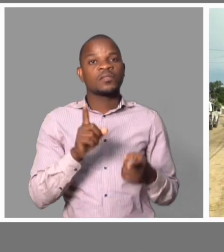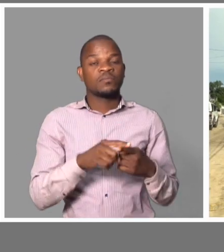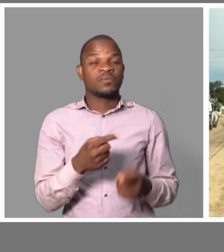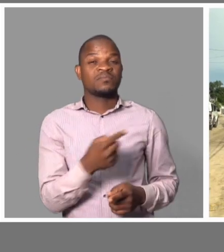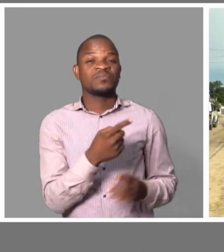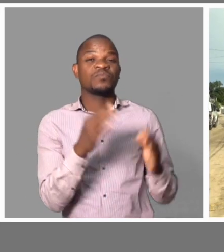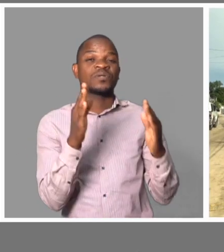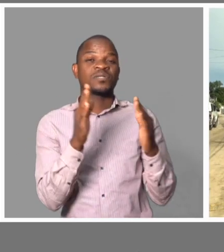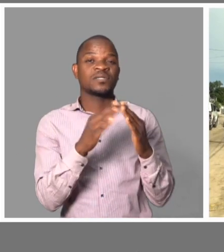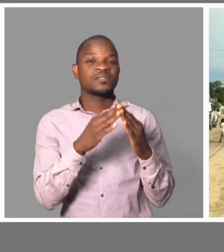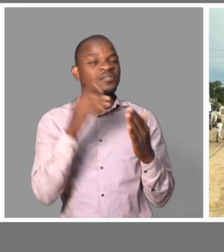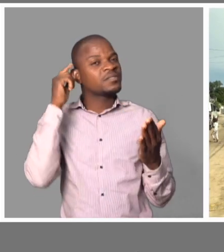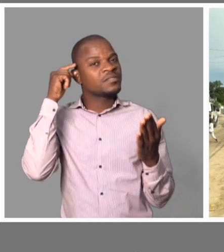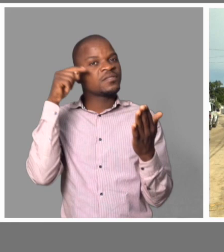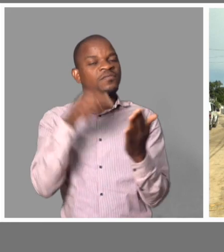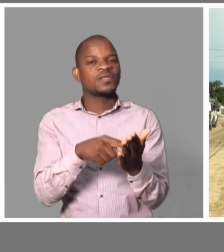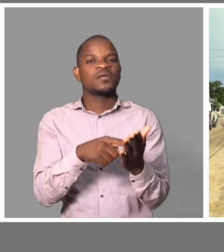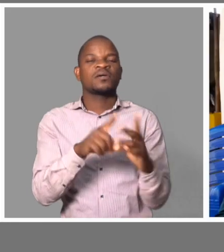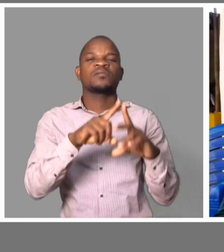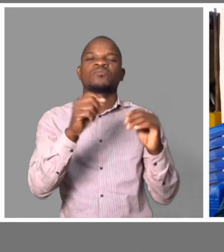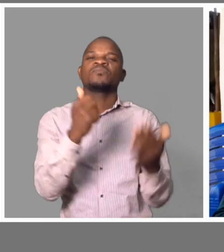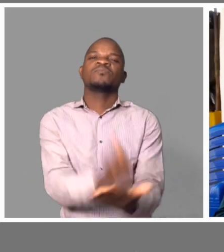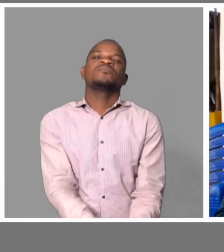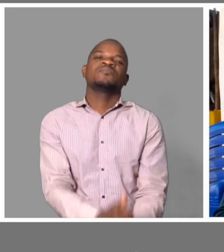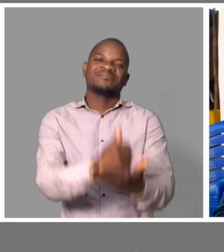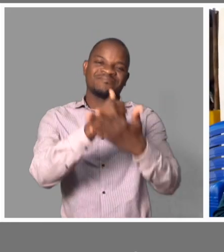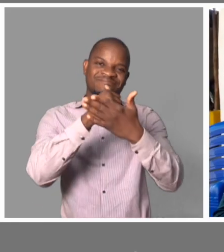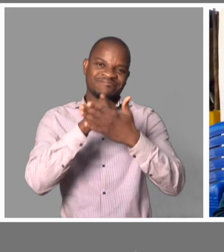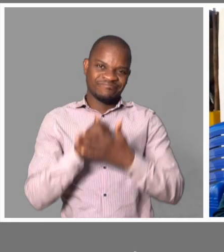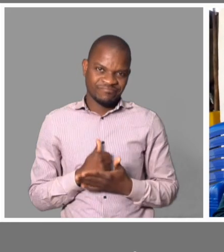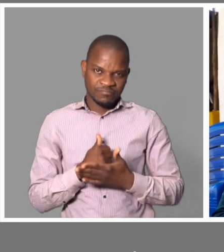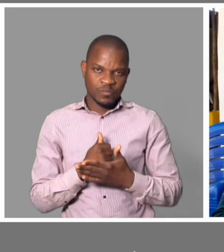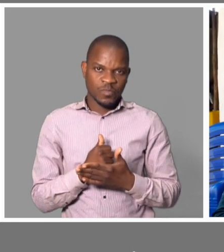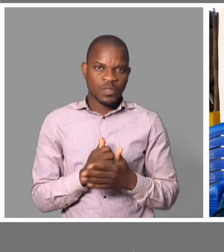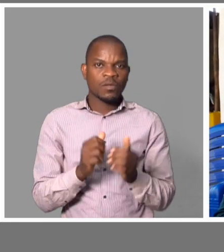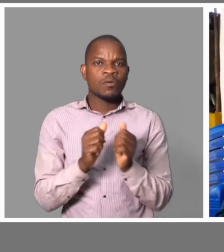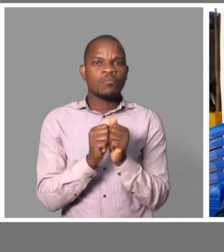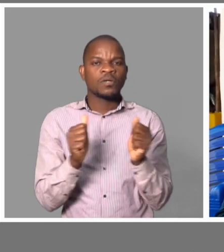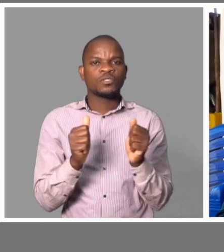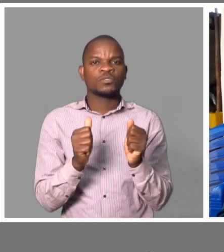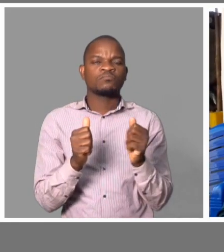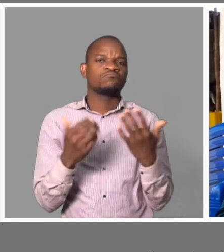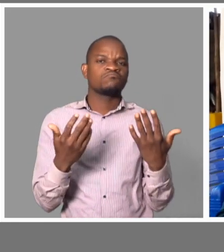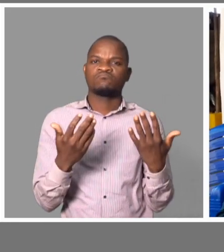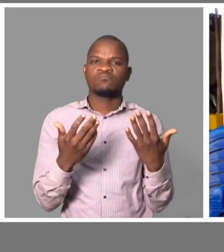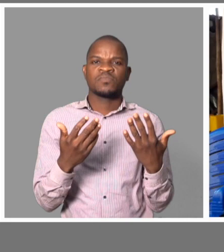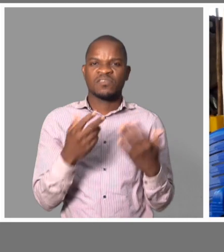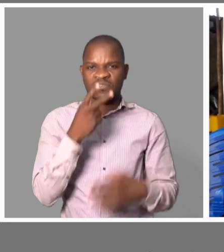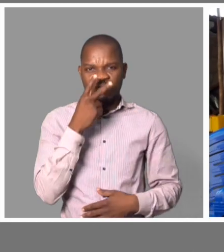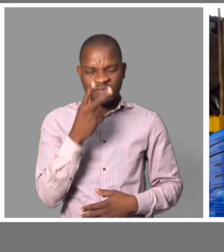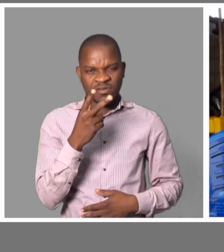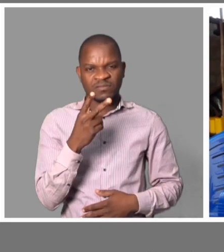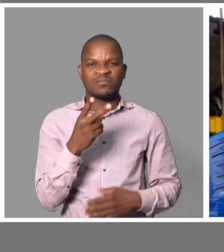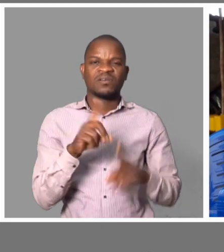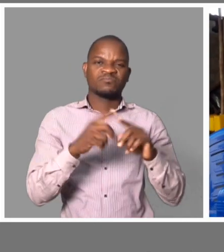As casas, para mim, eram a base de sustentabilidade, era um alicerce para mim. E quando não disse